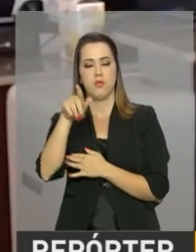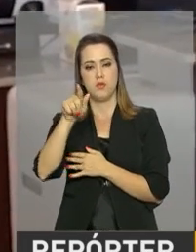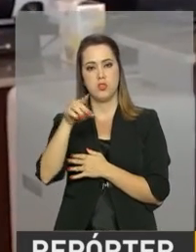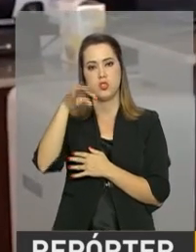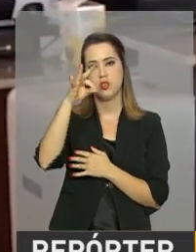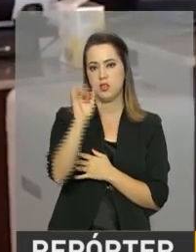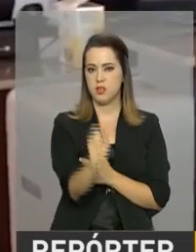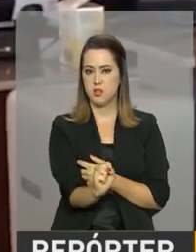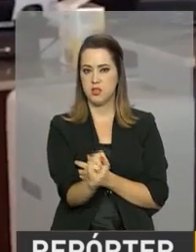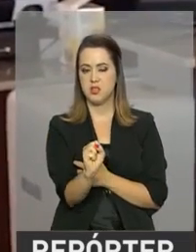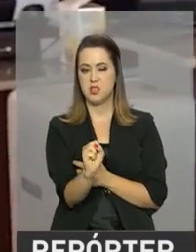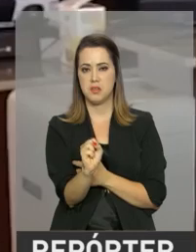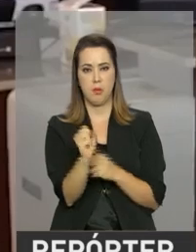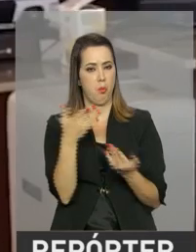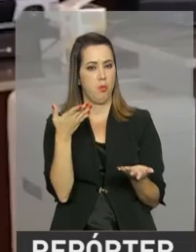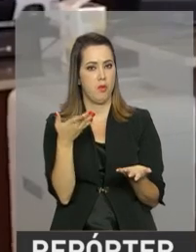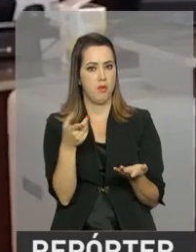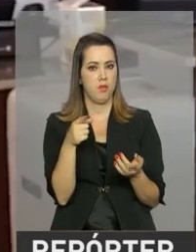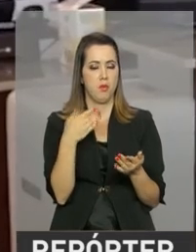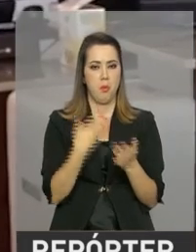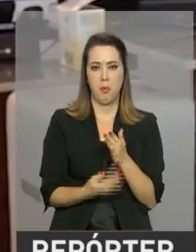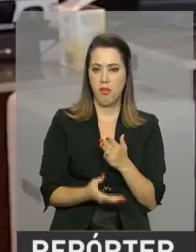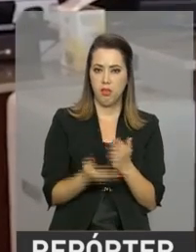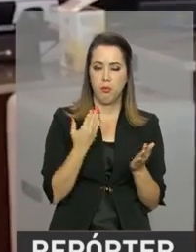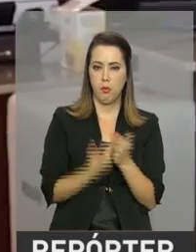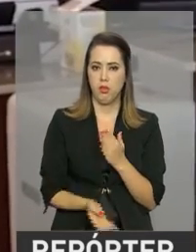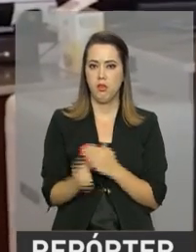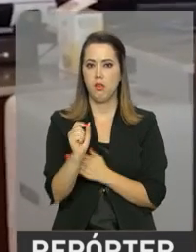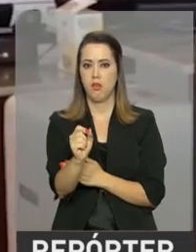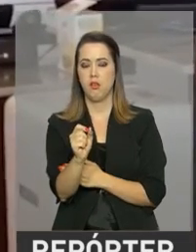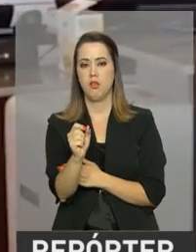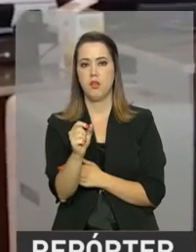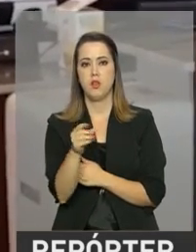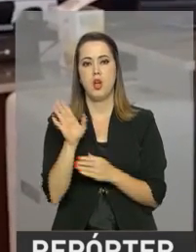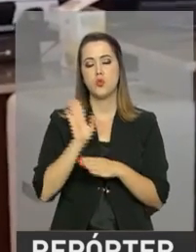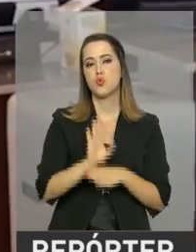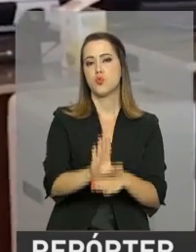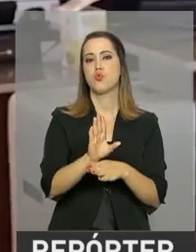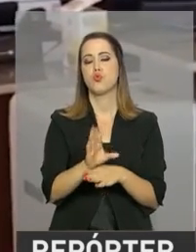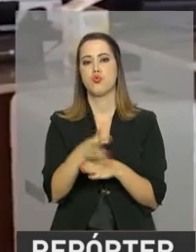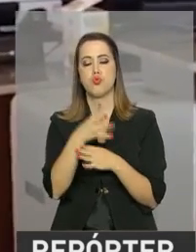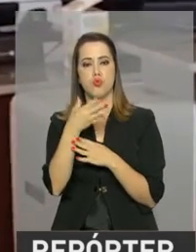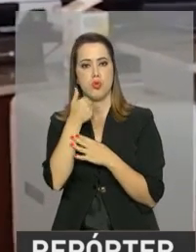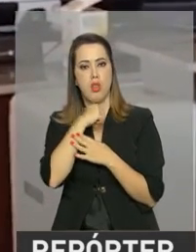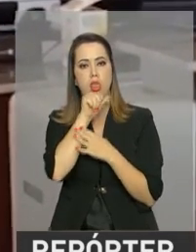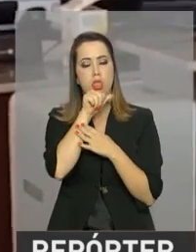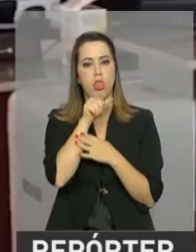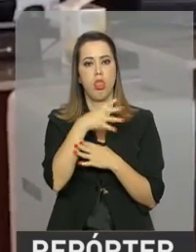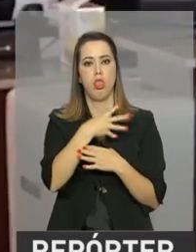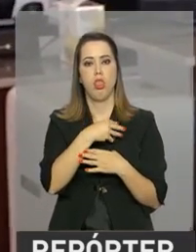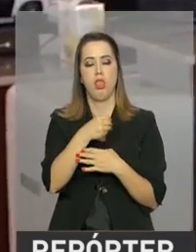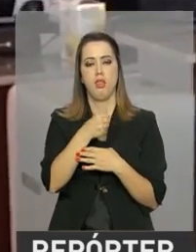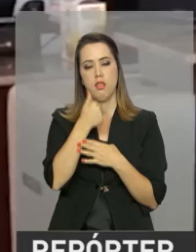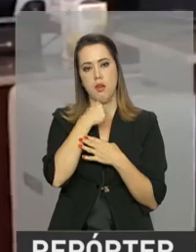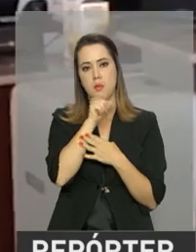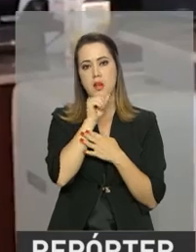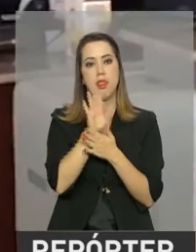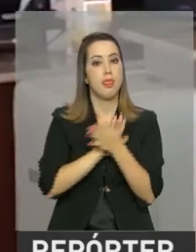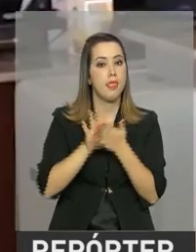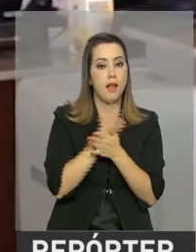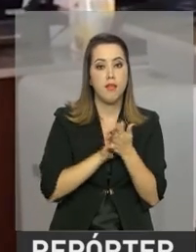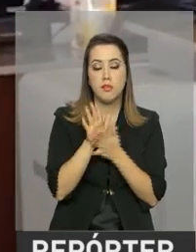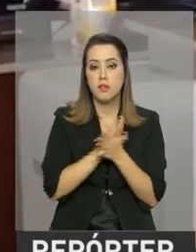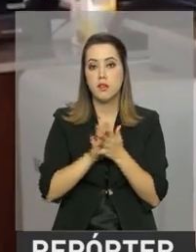não se perda em perda do direito auxílio maternidade, nenhum dos direitos garantidos